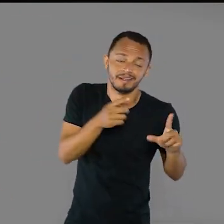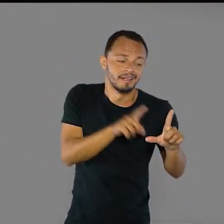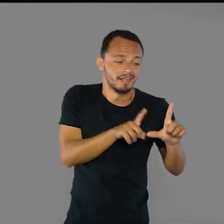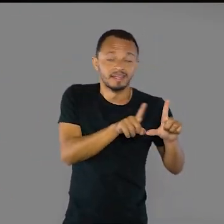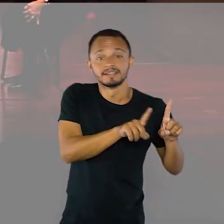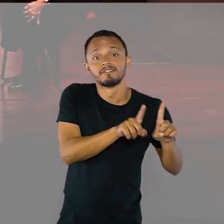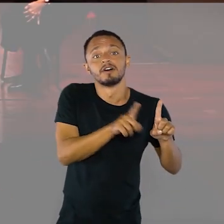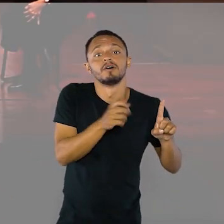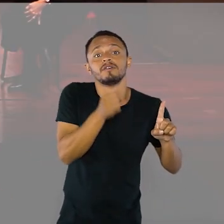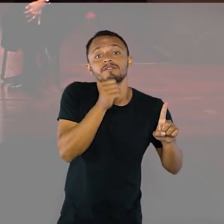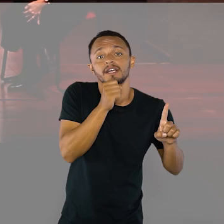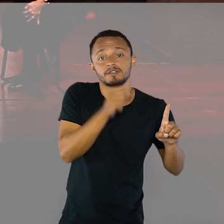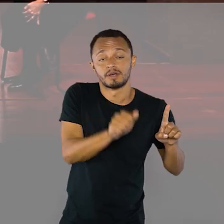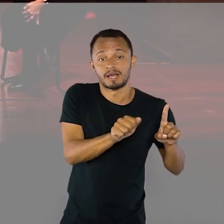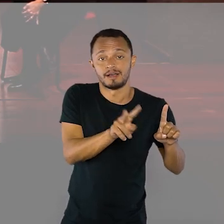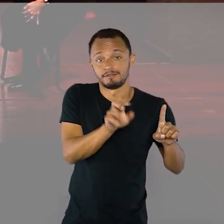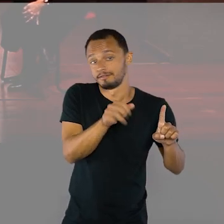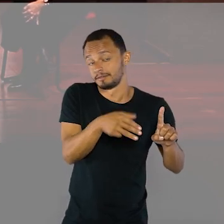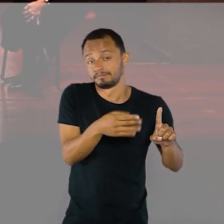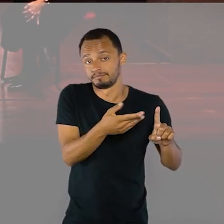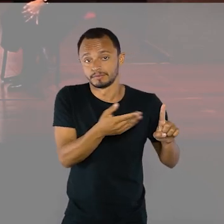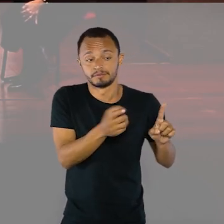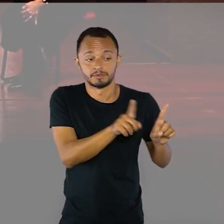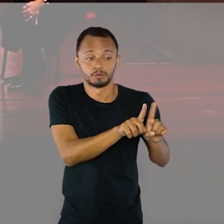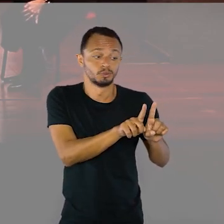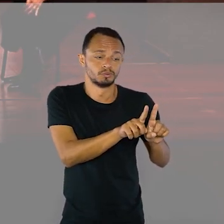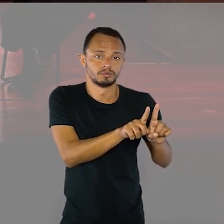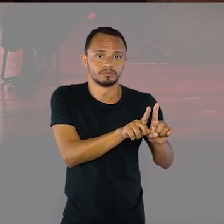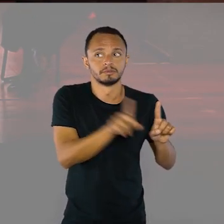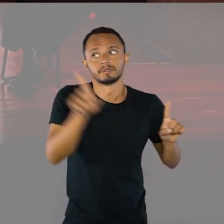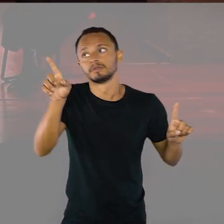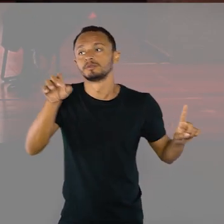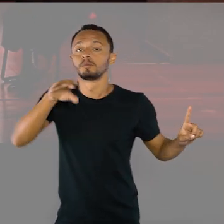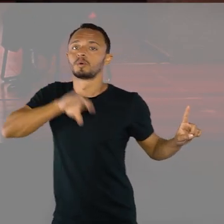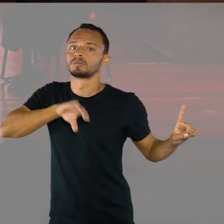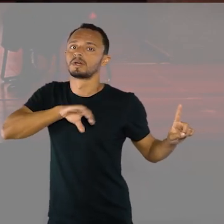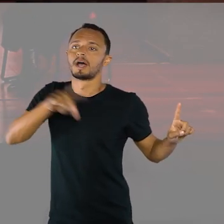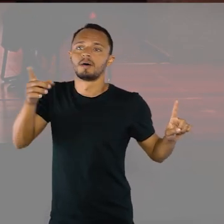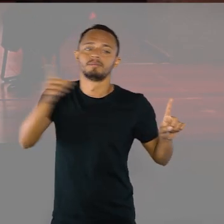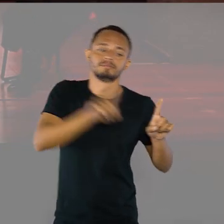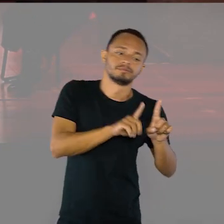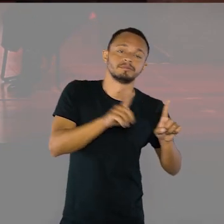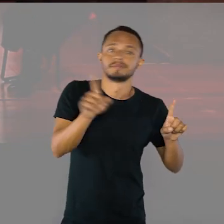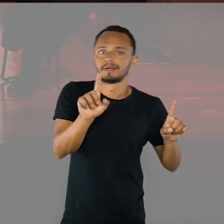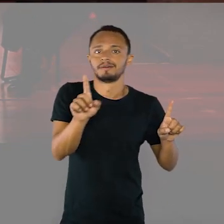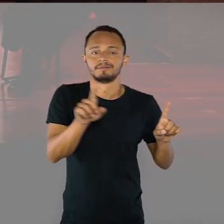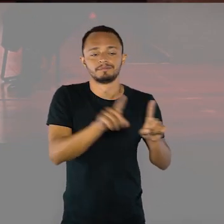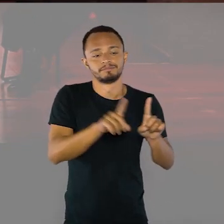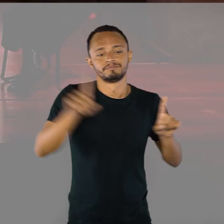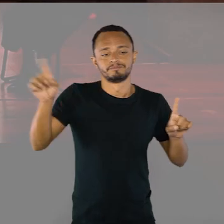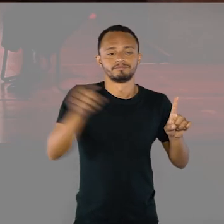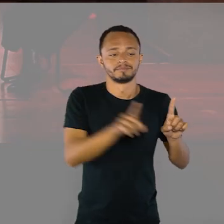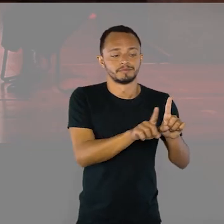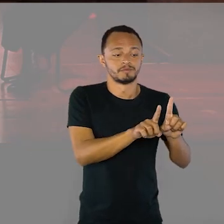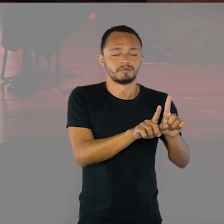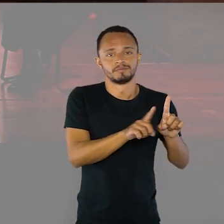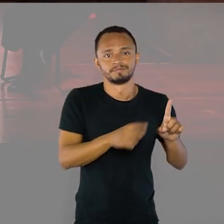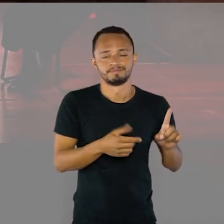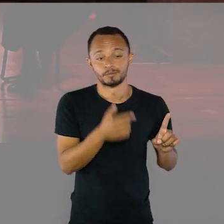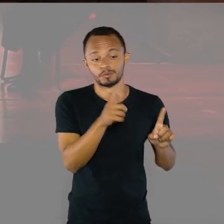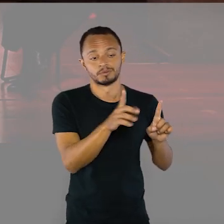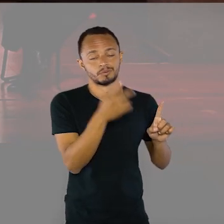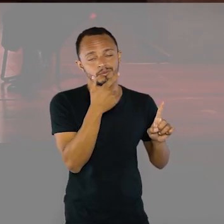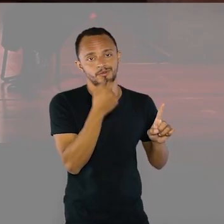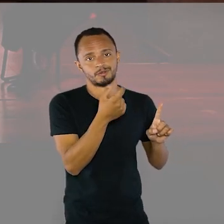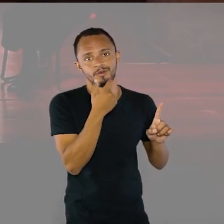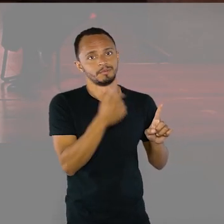questão. Não sei se, Carlos... Quer completar, Carlos? Eu acho que também, né, paira no imaginário muito essa questão de uma